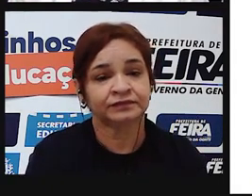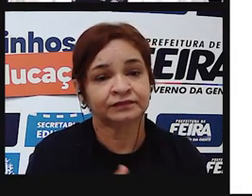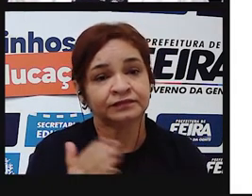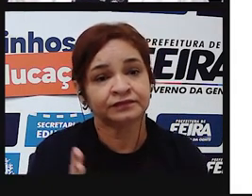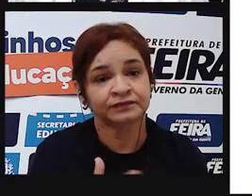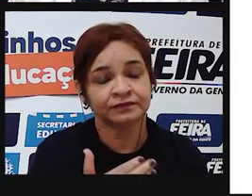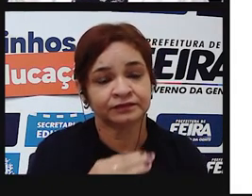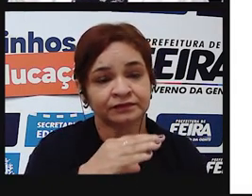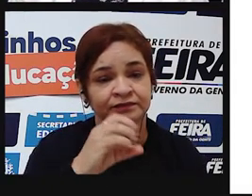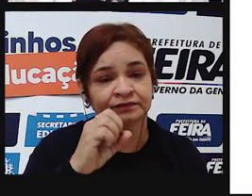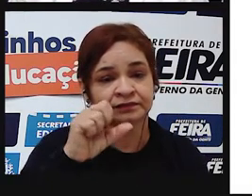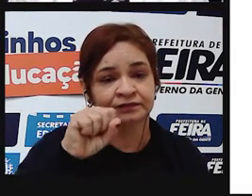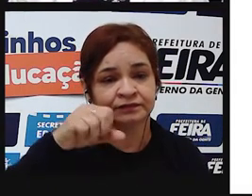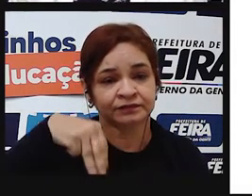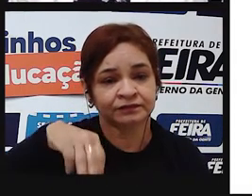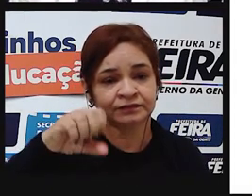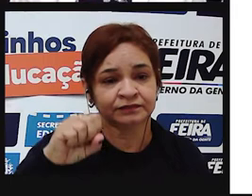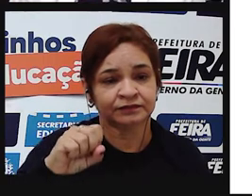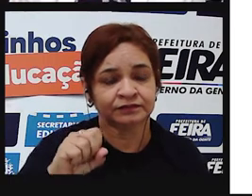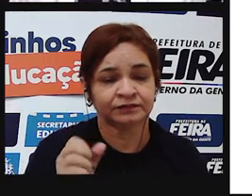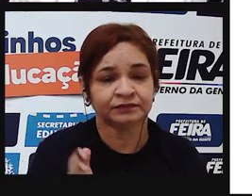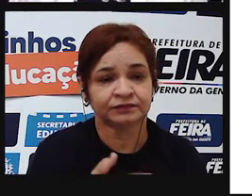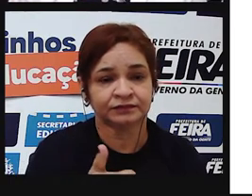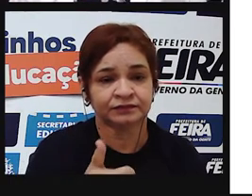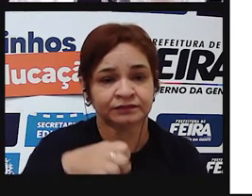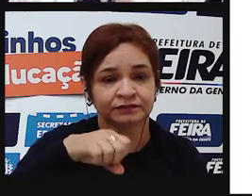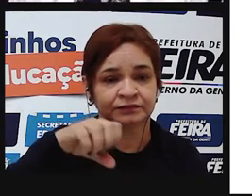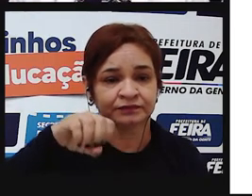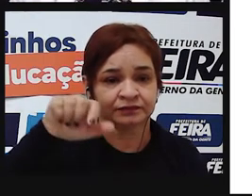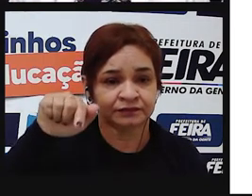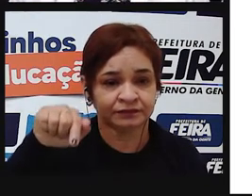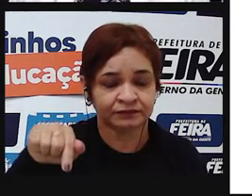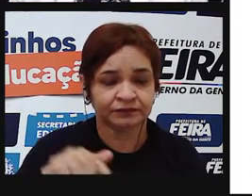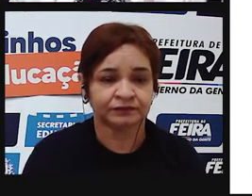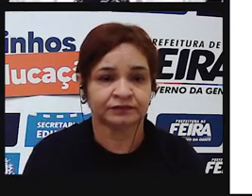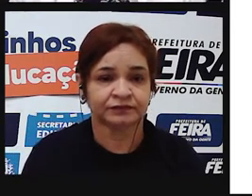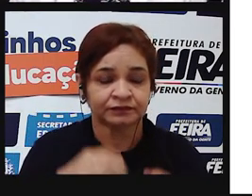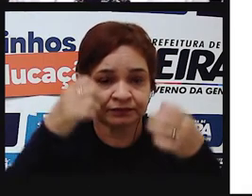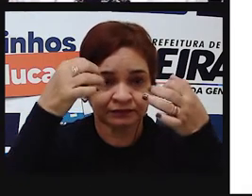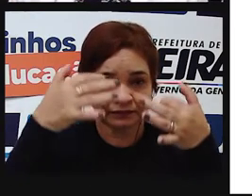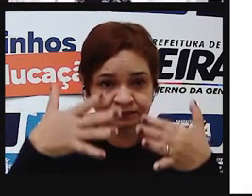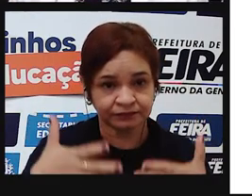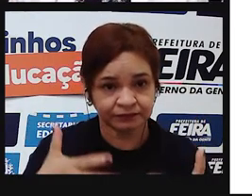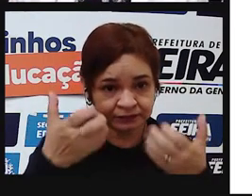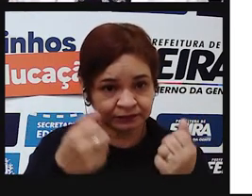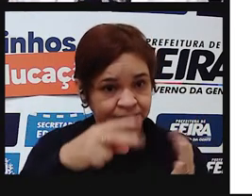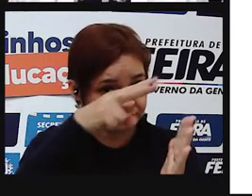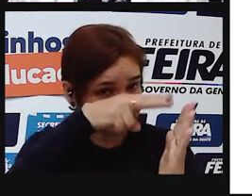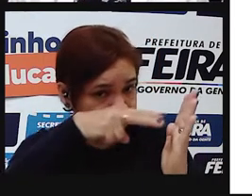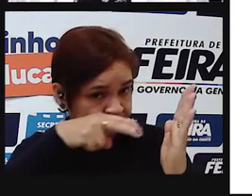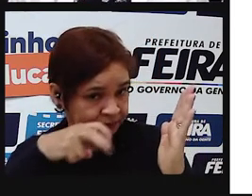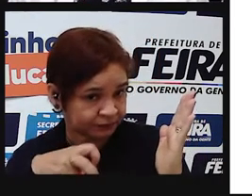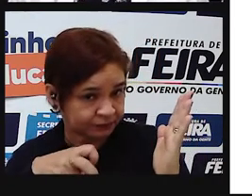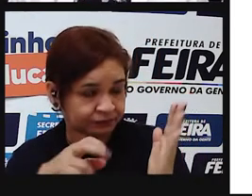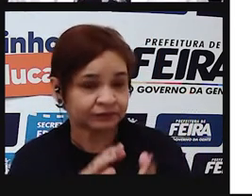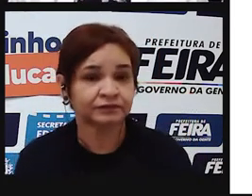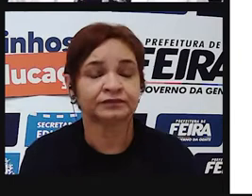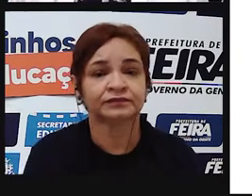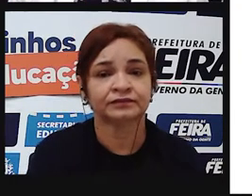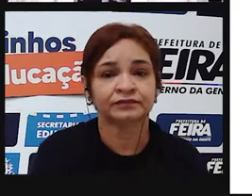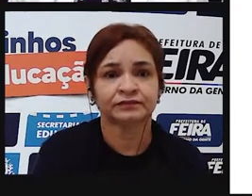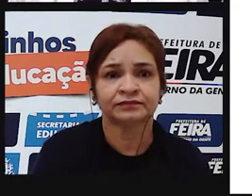revista Cosmos, em 1907. E diz o seguinte, vamos ler? Não há